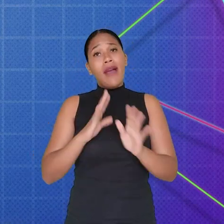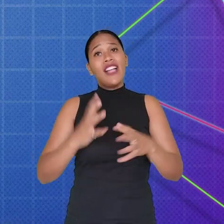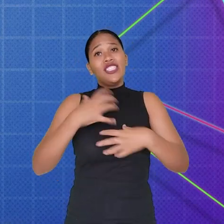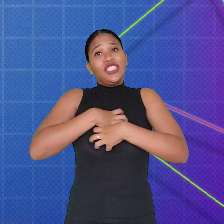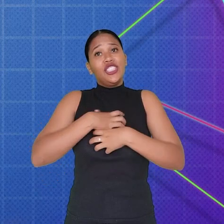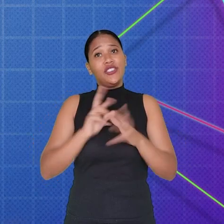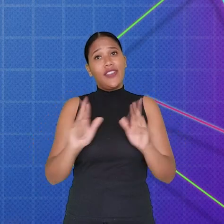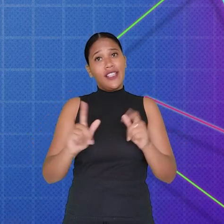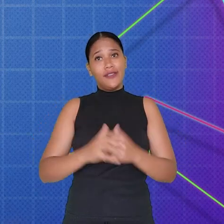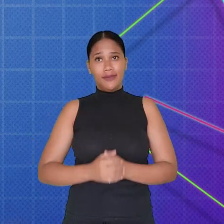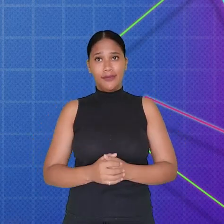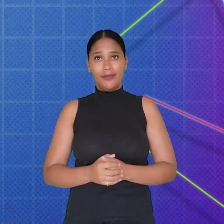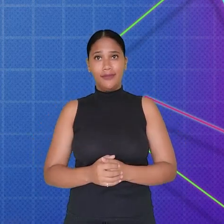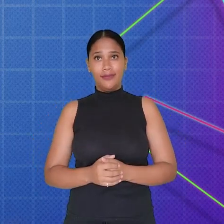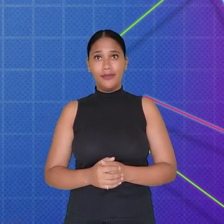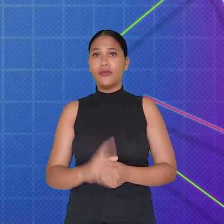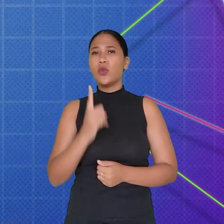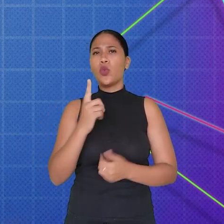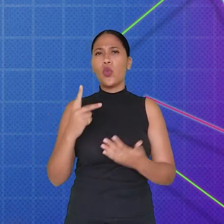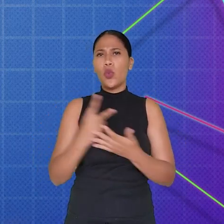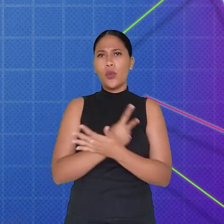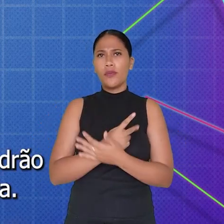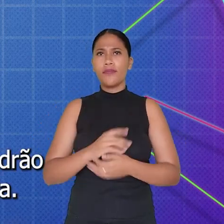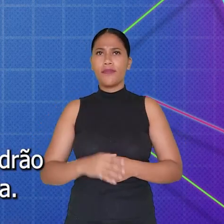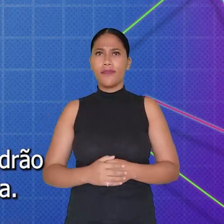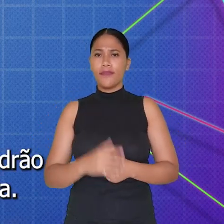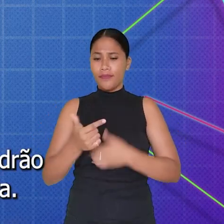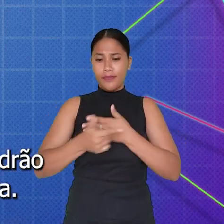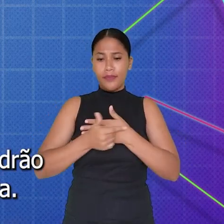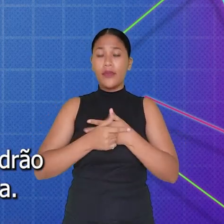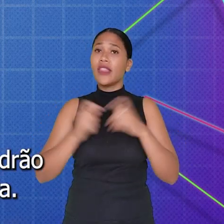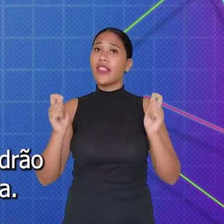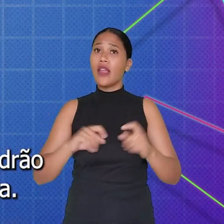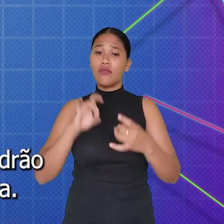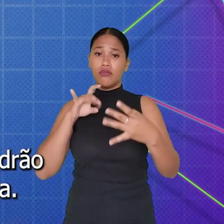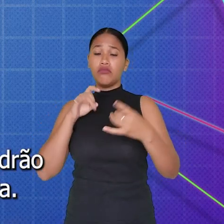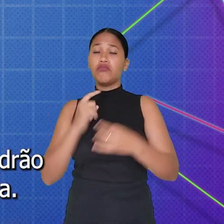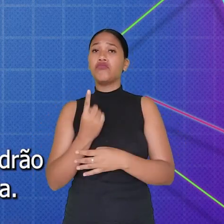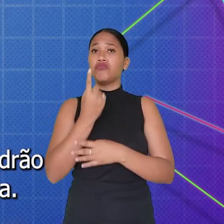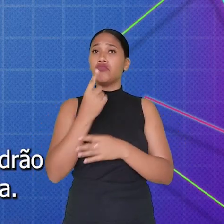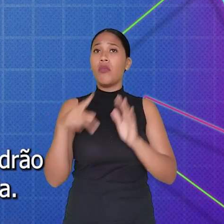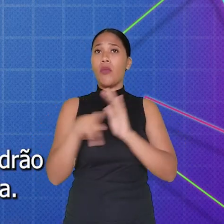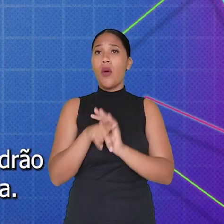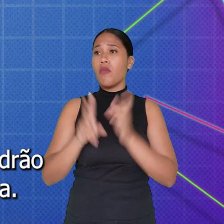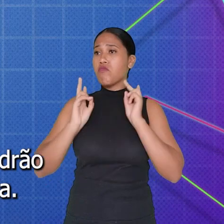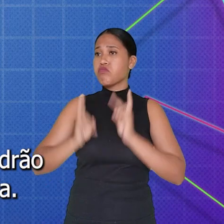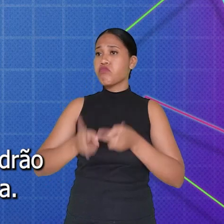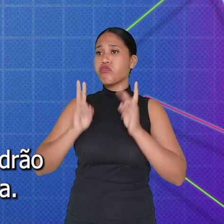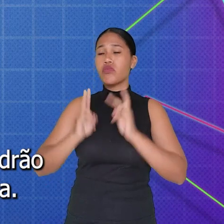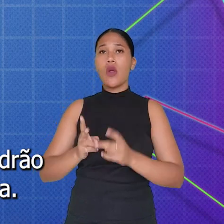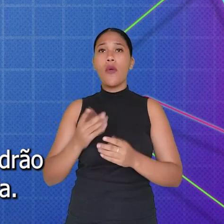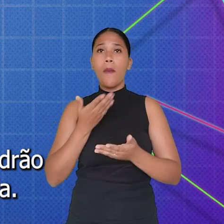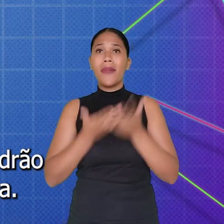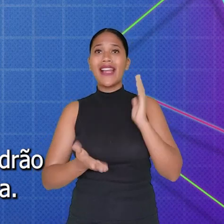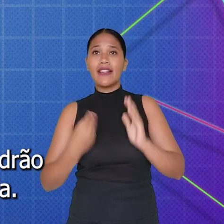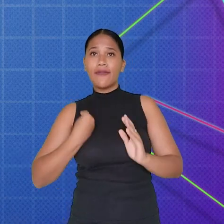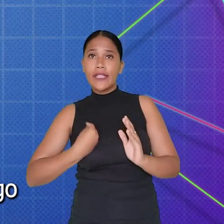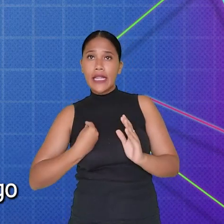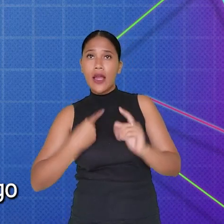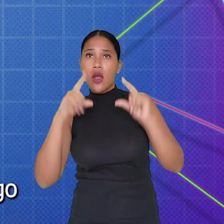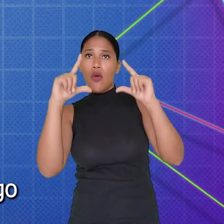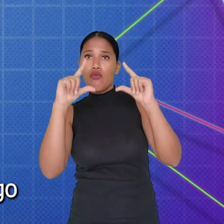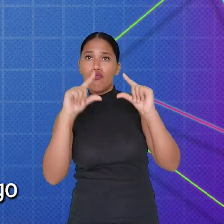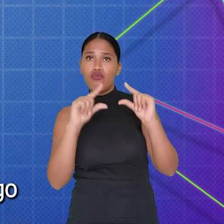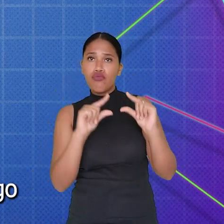como um ataque. Um exemplo. Um personagem pode ter uma resposta padrão a um ataque, como perder pontos de vida.